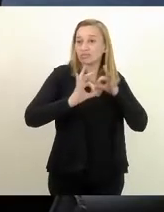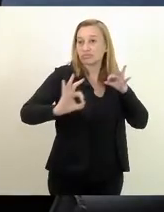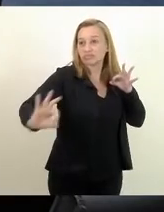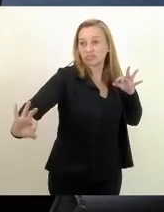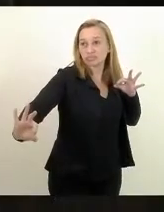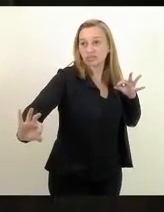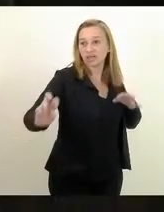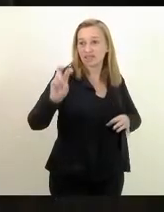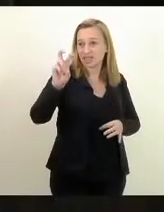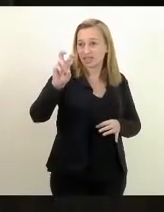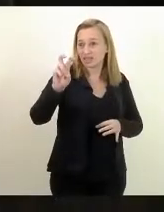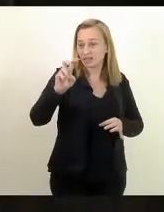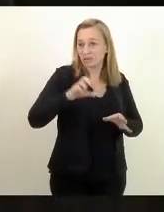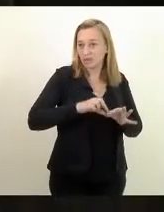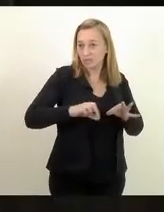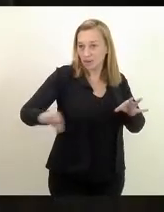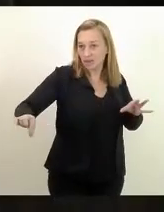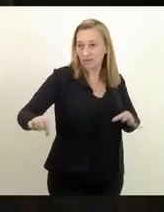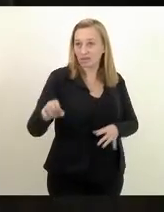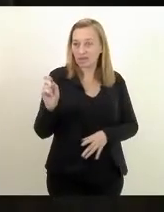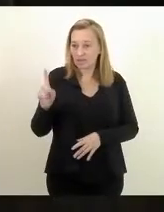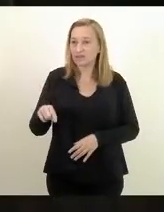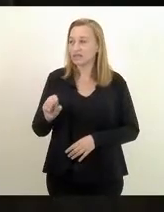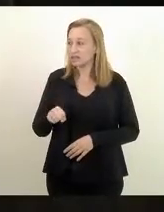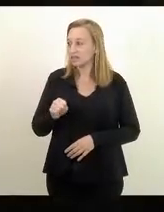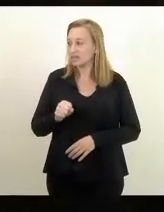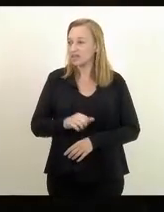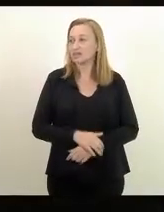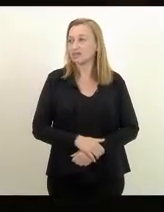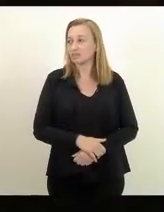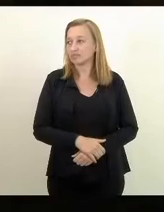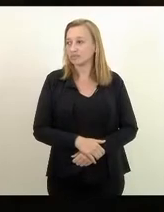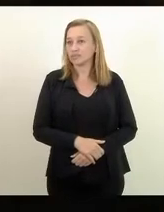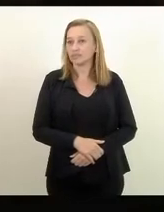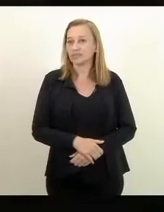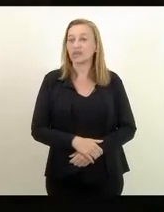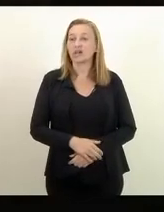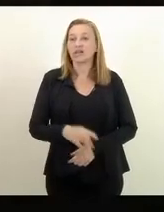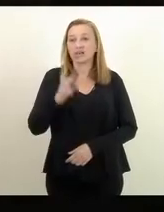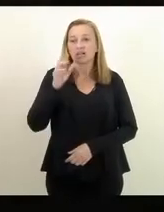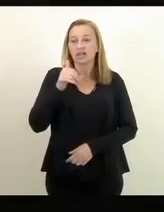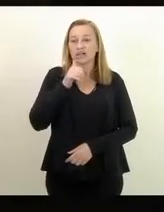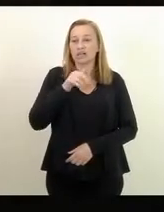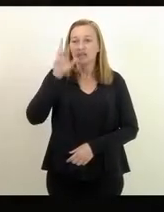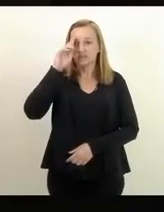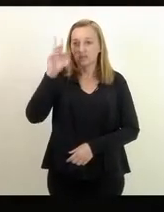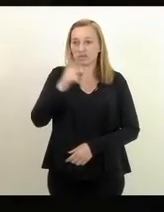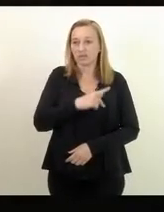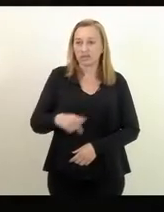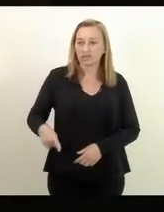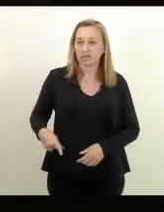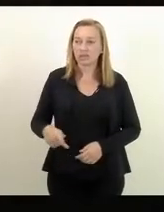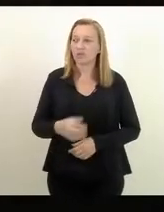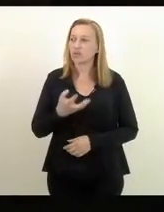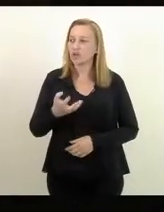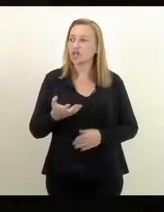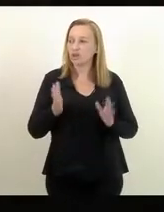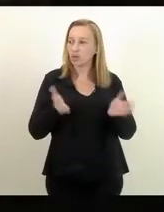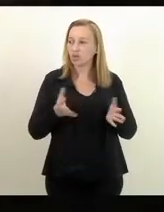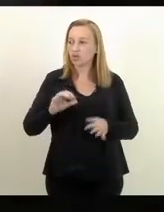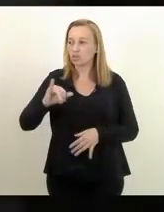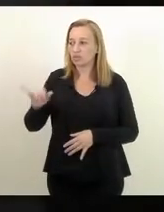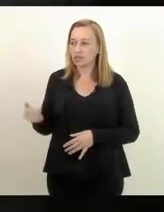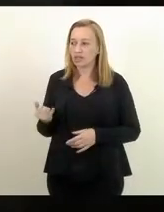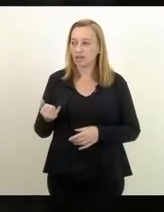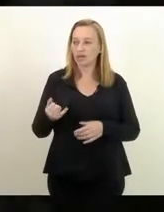permitida, autorizada. Senhora Presidente, eu queria hoje aproveitar esse